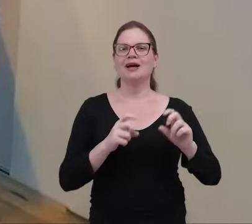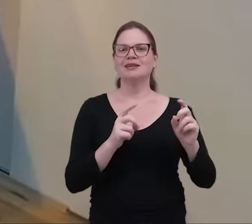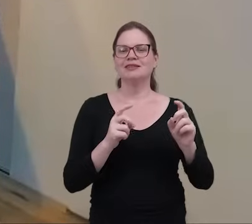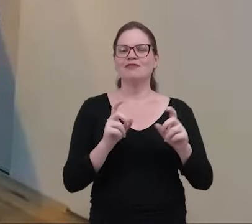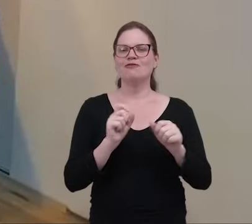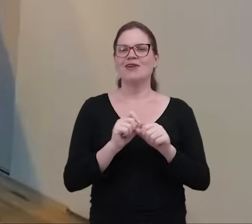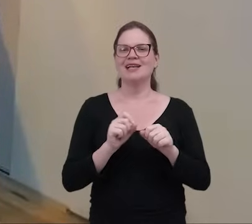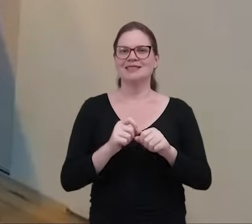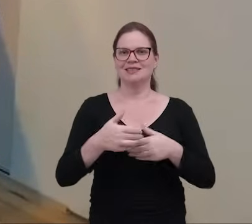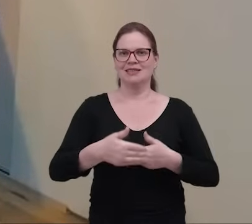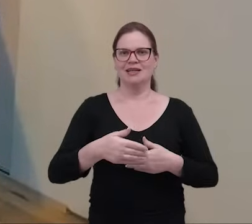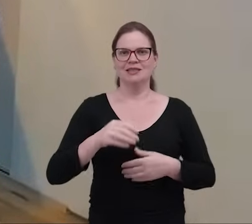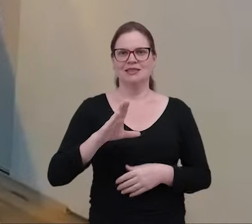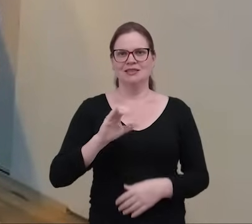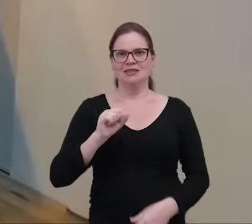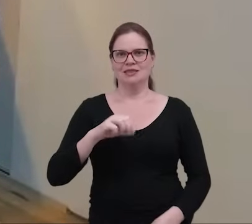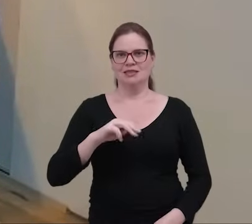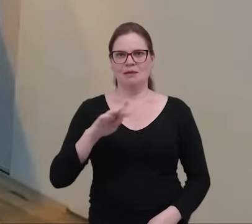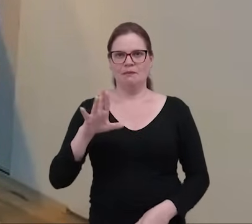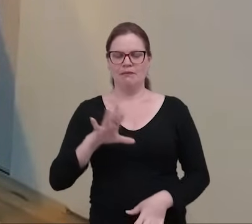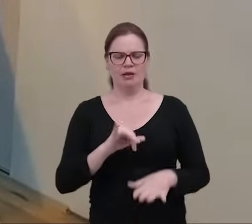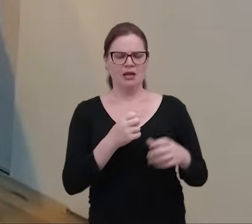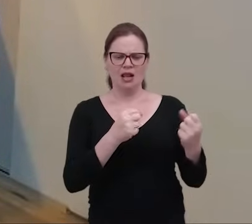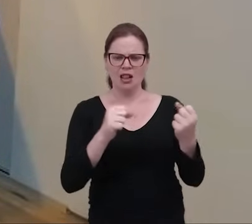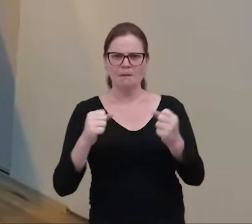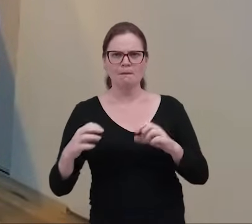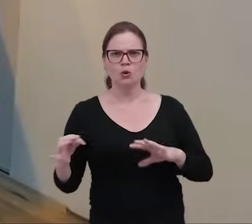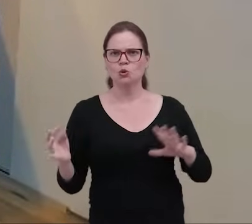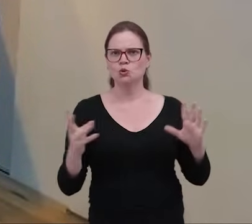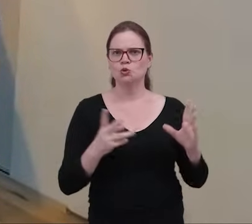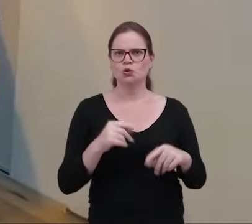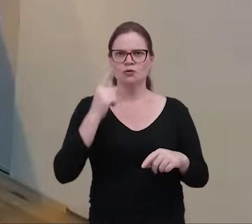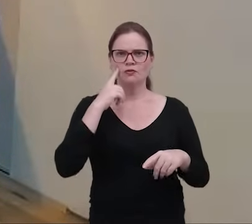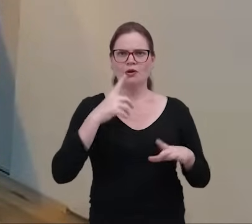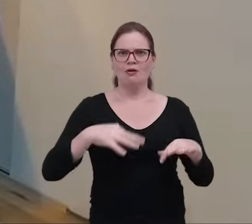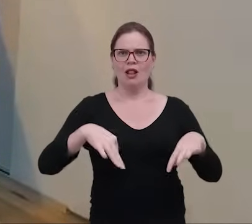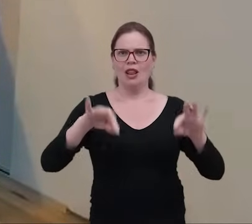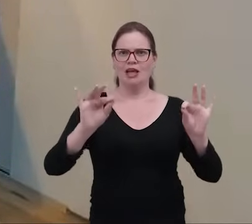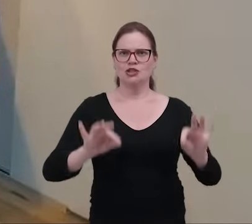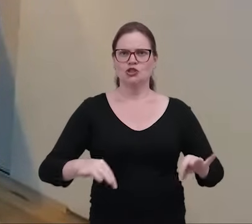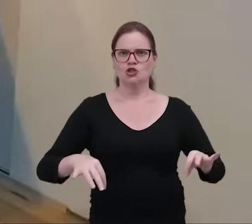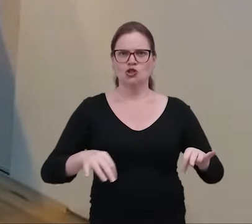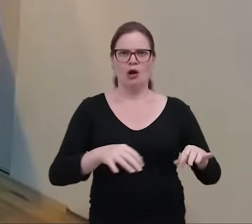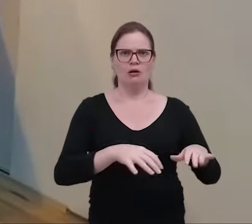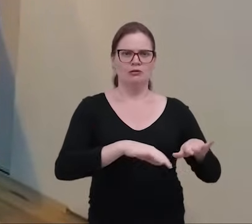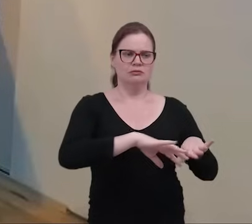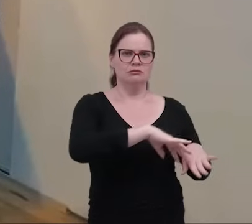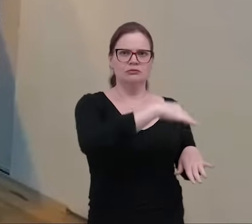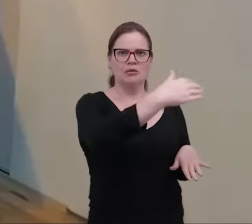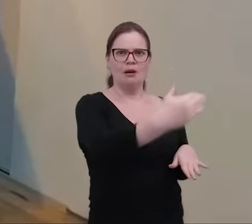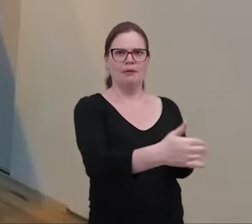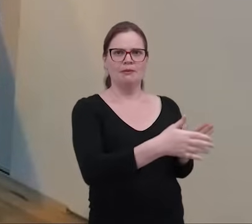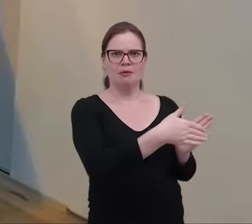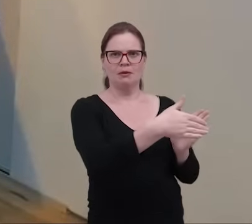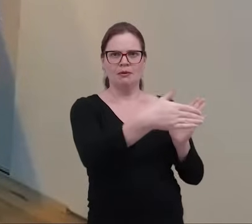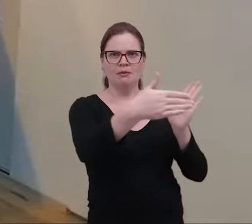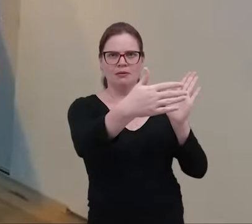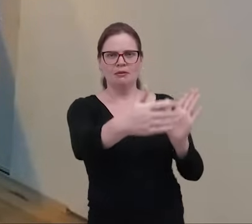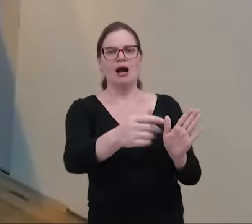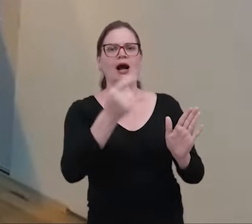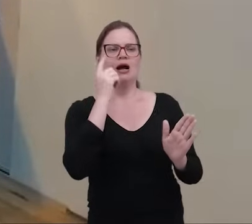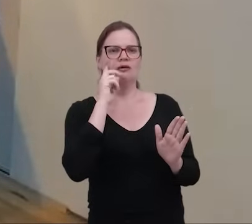de cimento. E ali ela limpou tudo, preparou tudo, colocou um lençol, né, numa pilha de tijolos, e